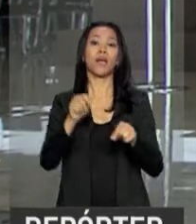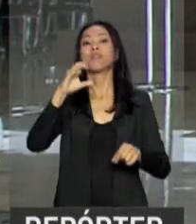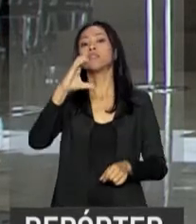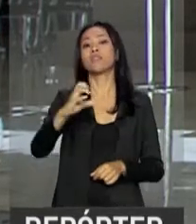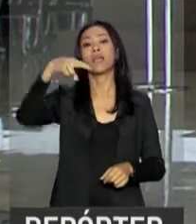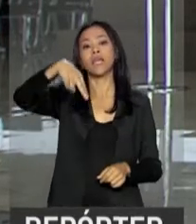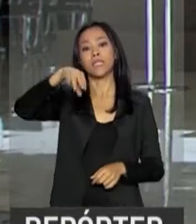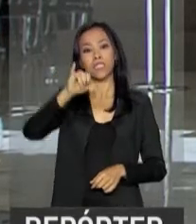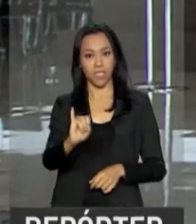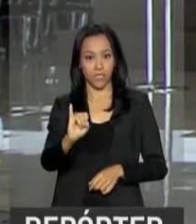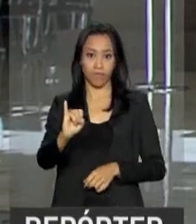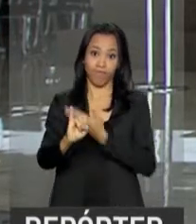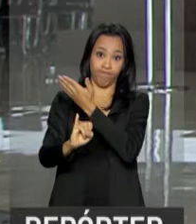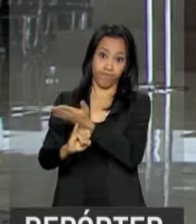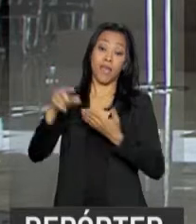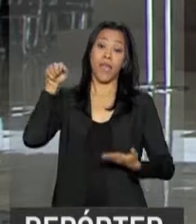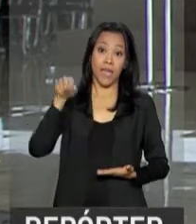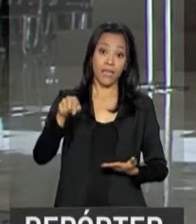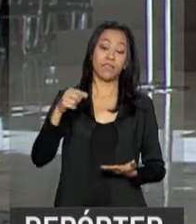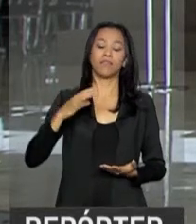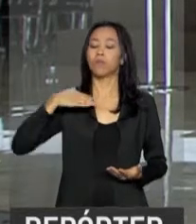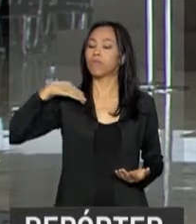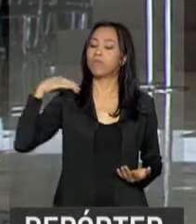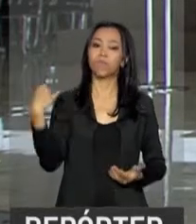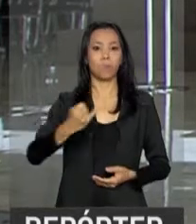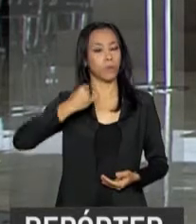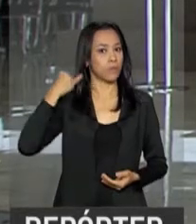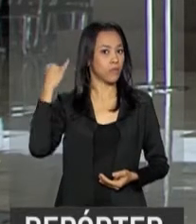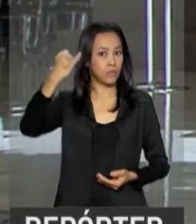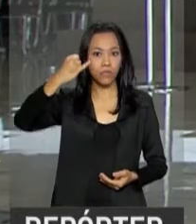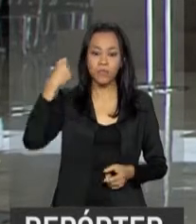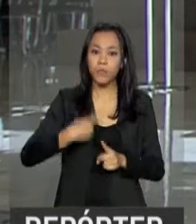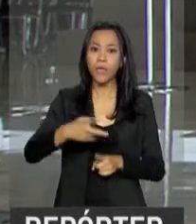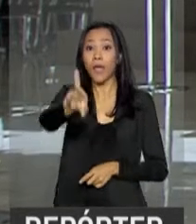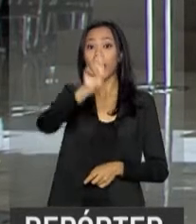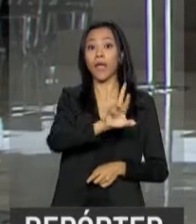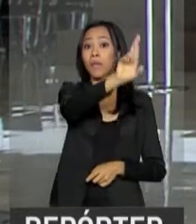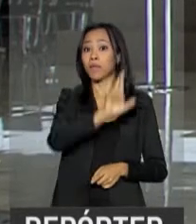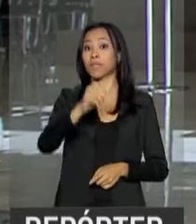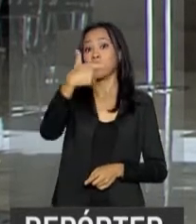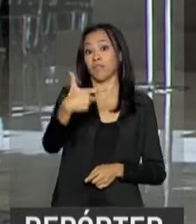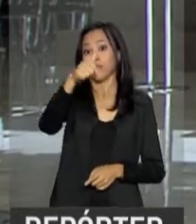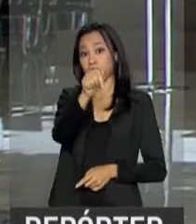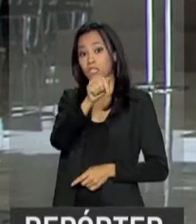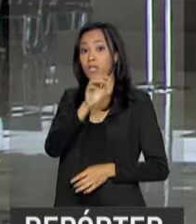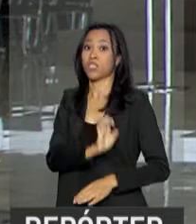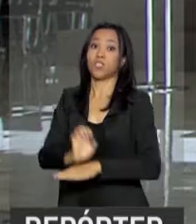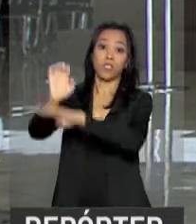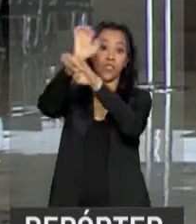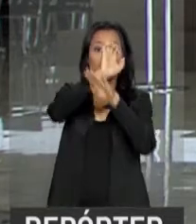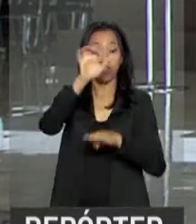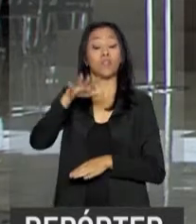nacional da indústria é a entidade é importante porque representa as 27 federações estaduais da indústria